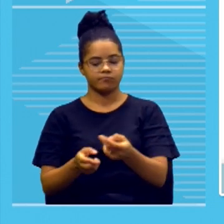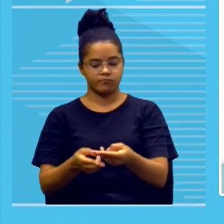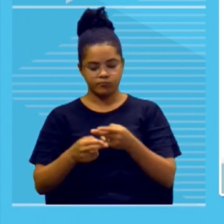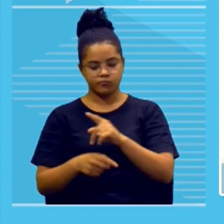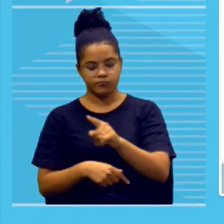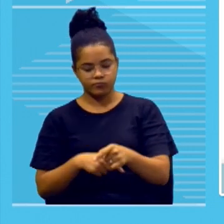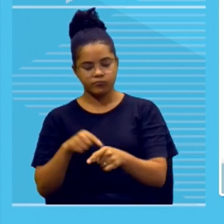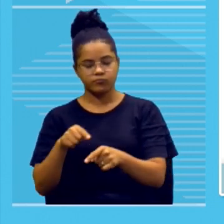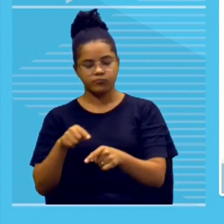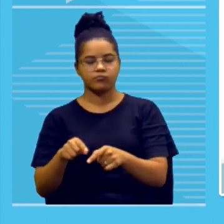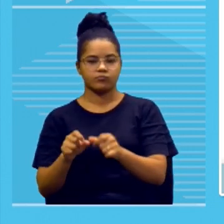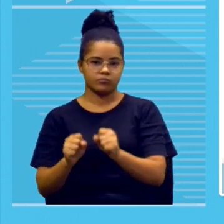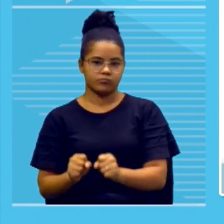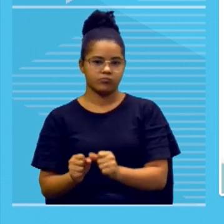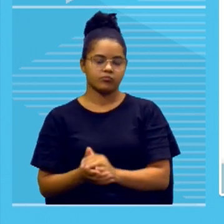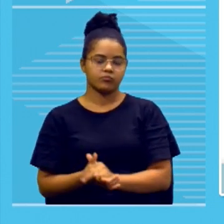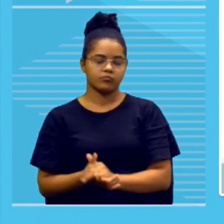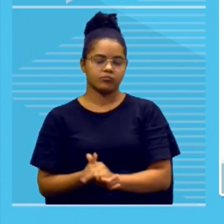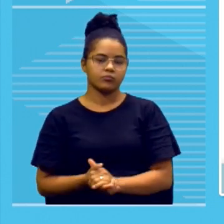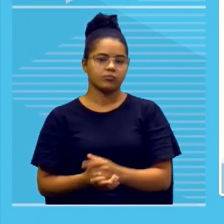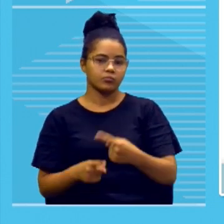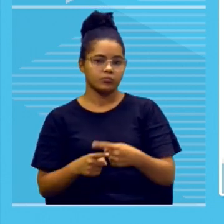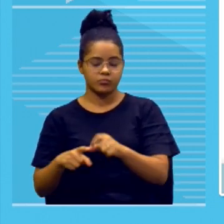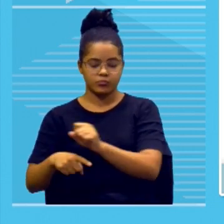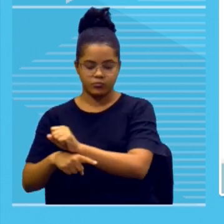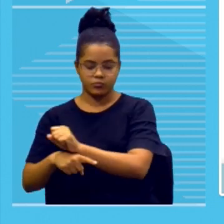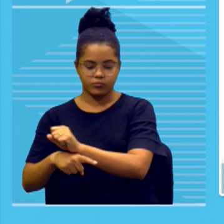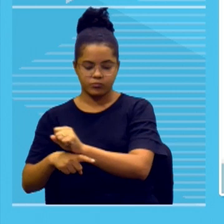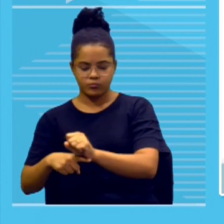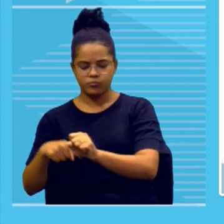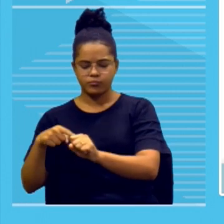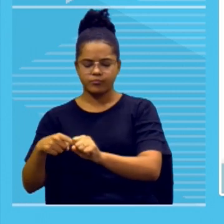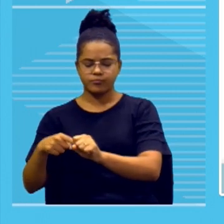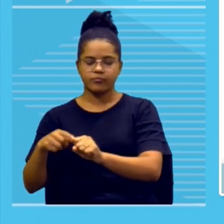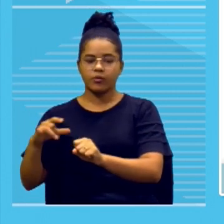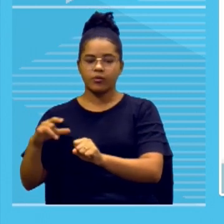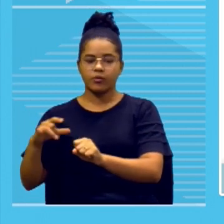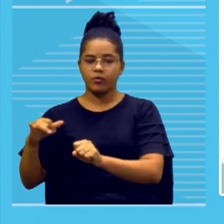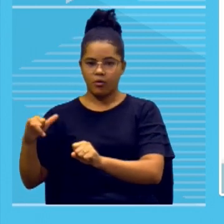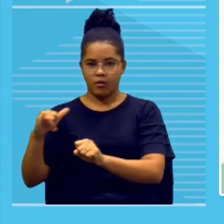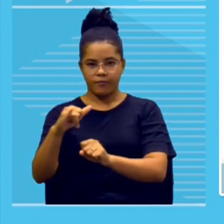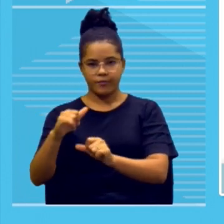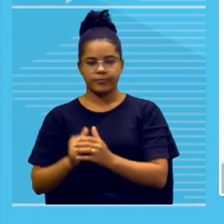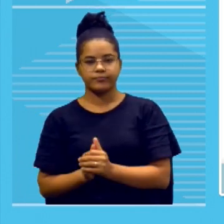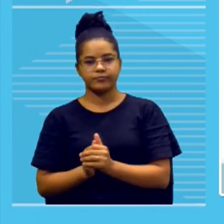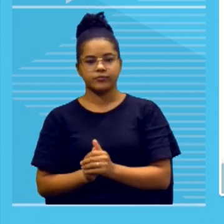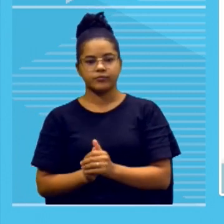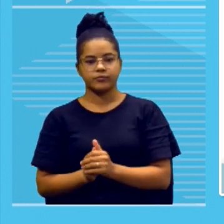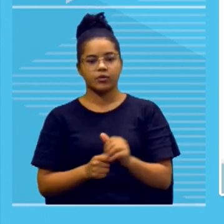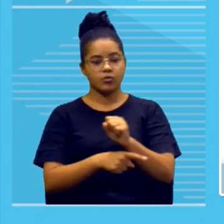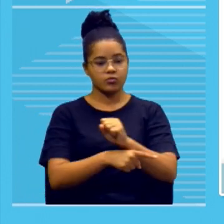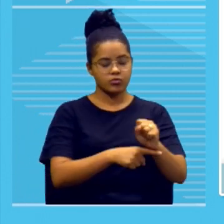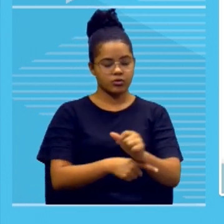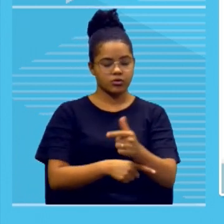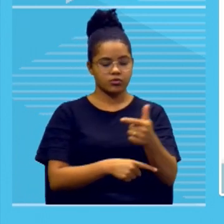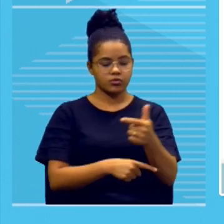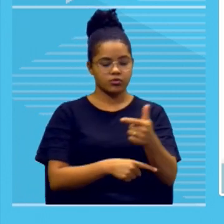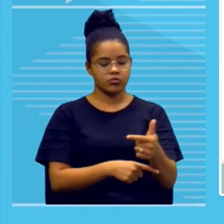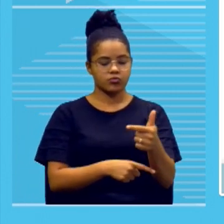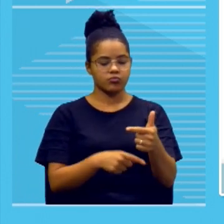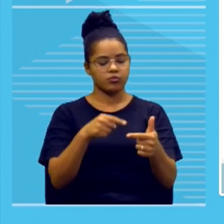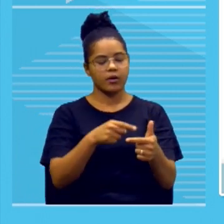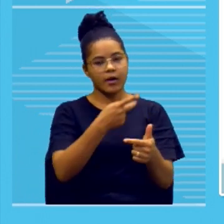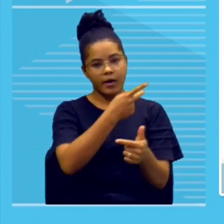bom? Porque o sujeito da primeira é o avião e o sujeito da segunda é os passageiros. Como os sujeitos são